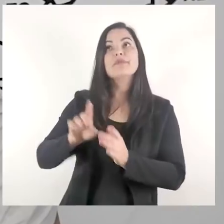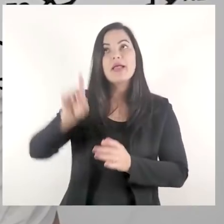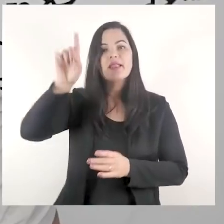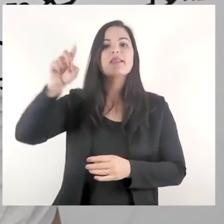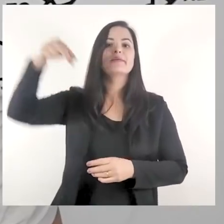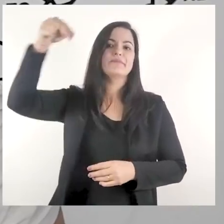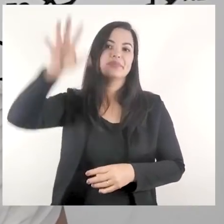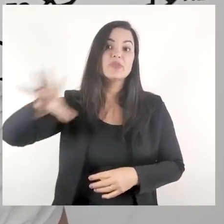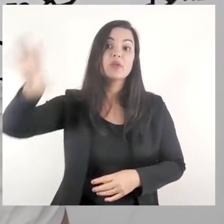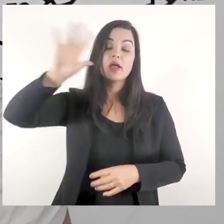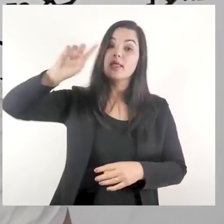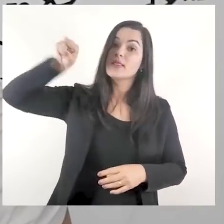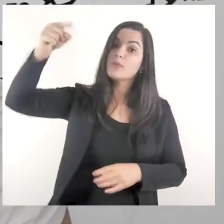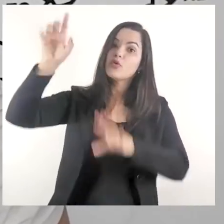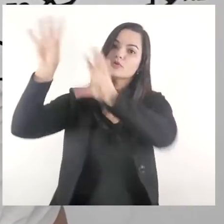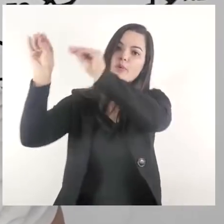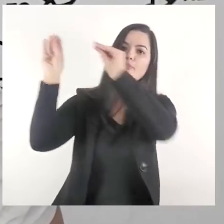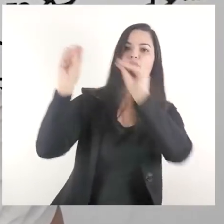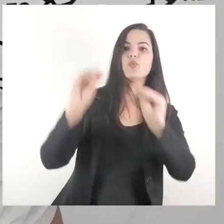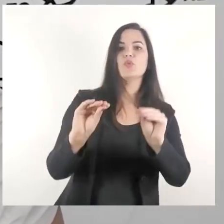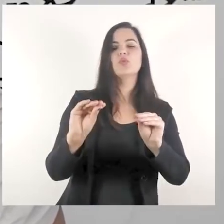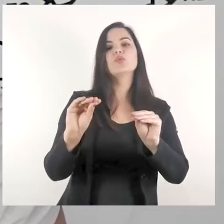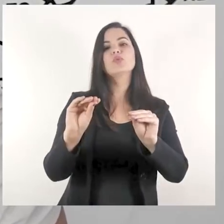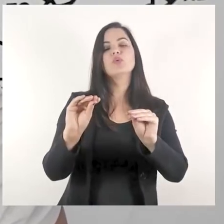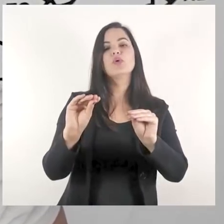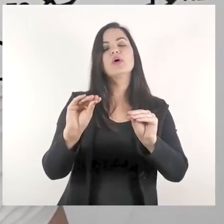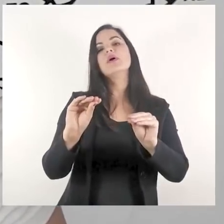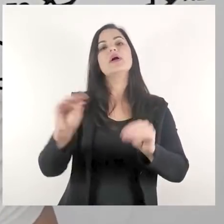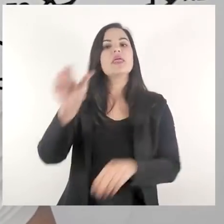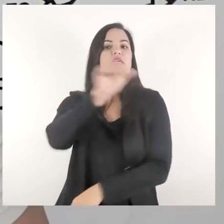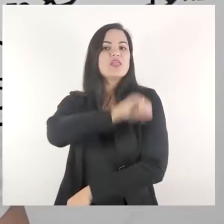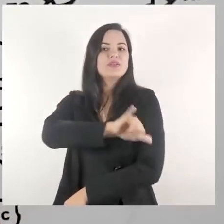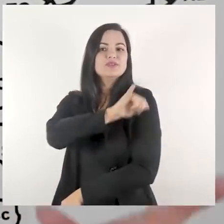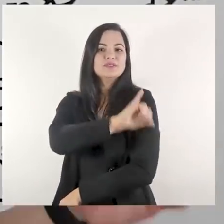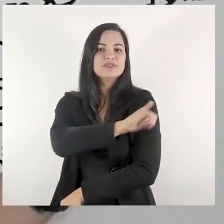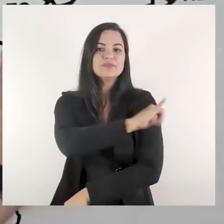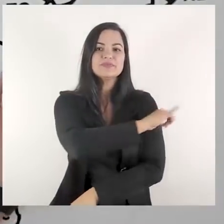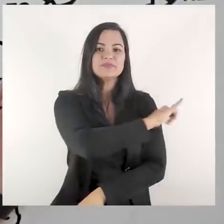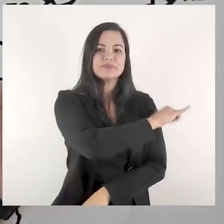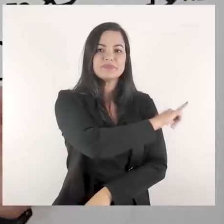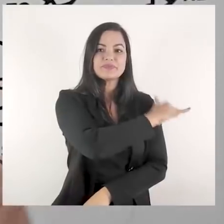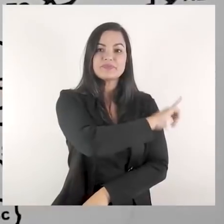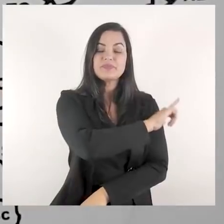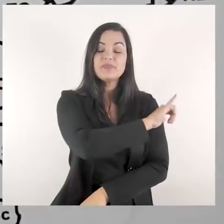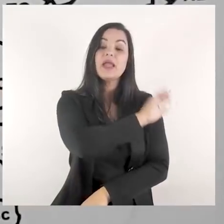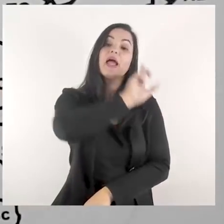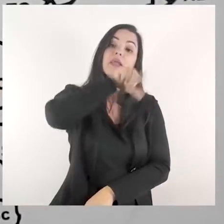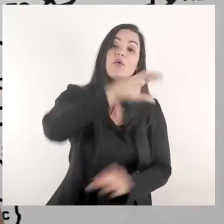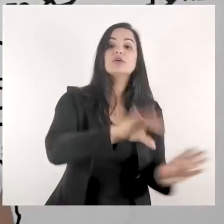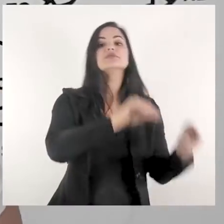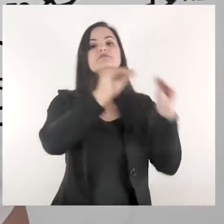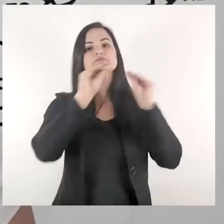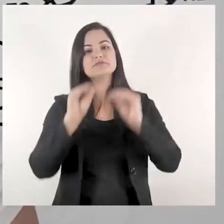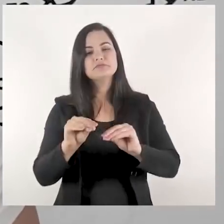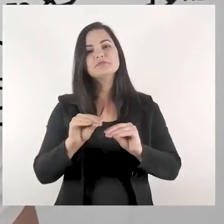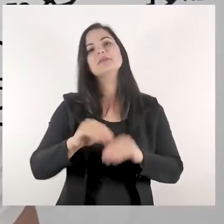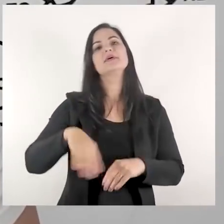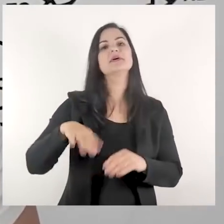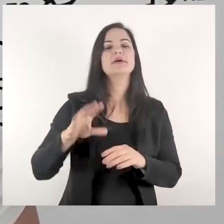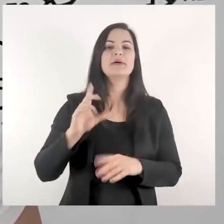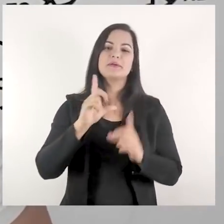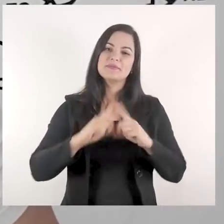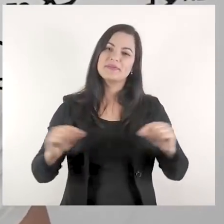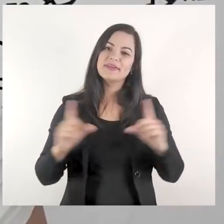de Salvador, mudou para o Rio de Janeiro, até que Brasília se tornou a capital